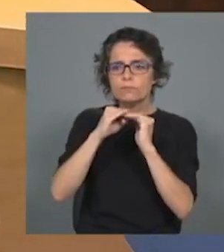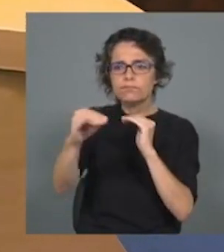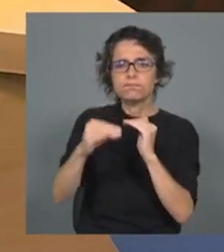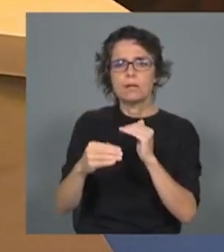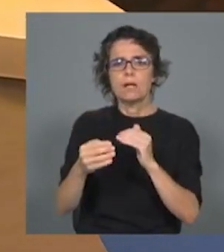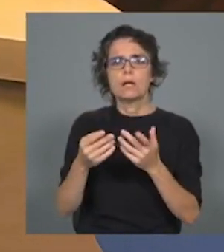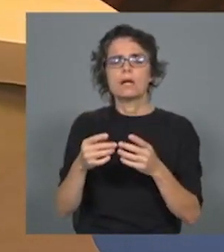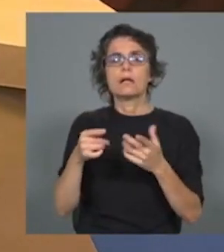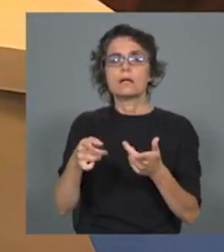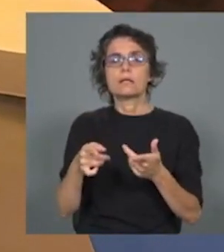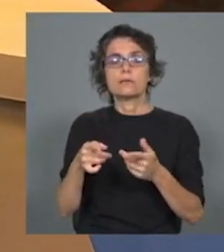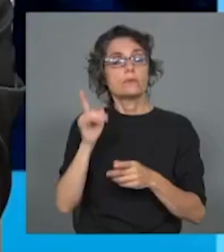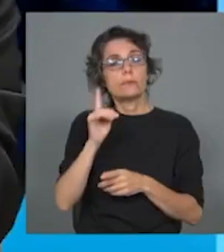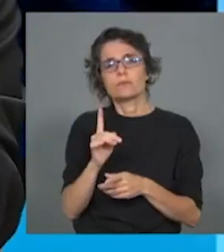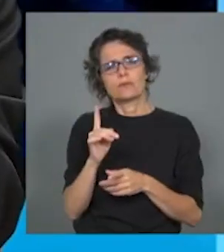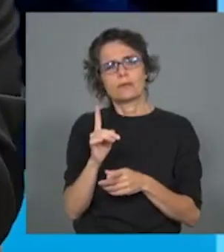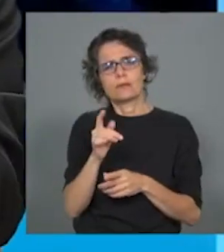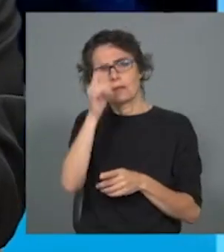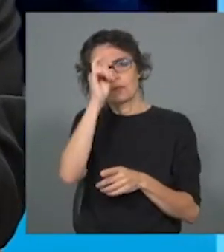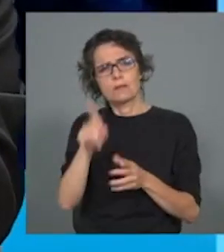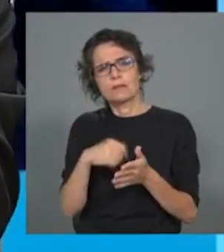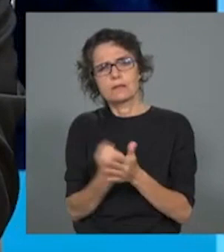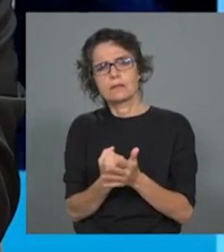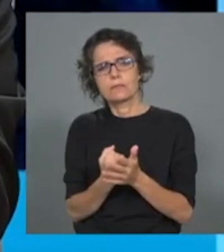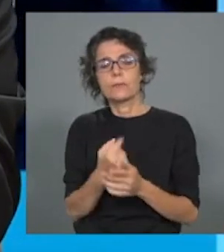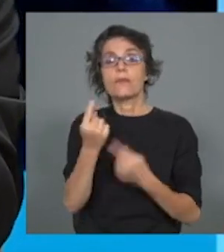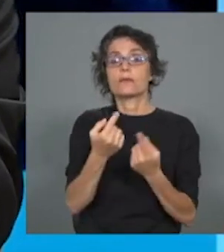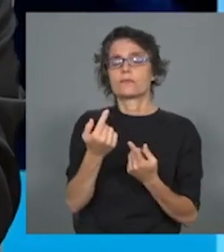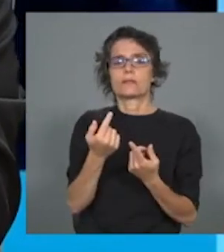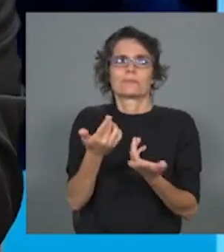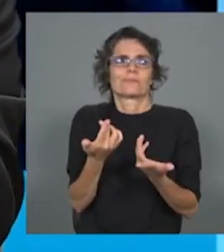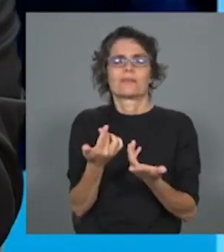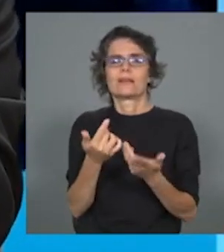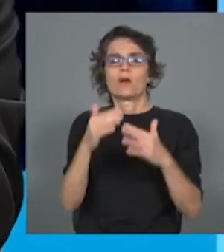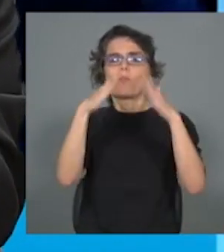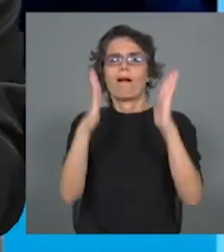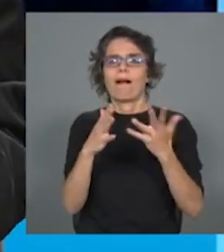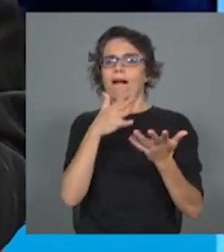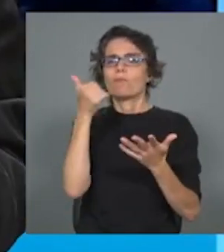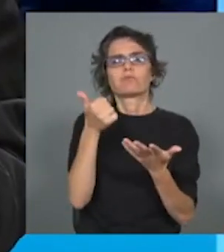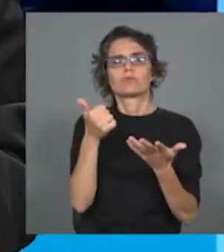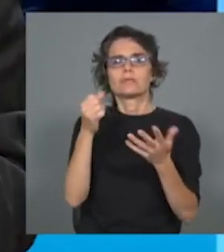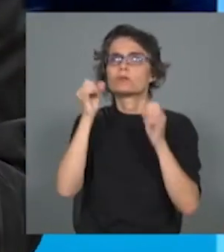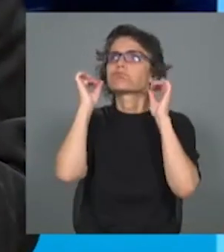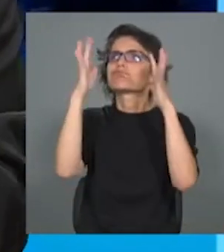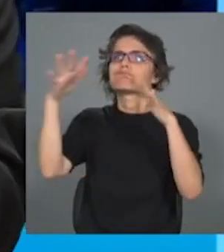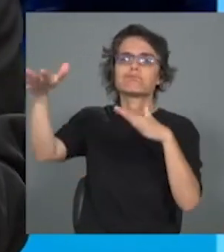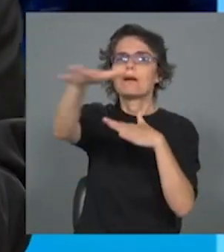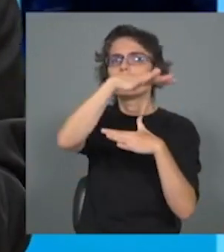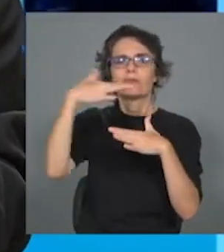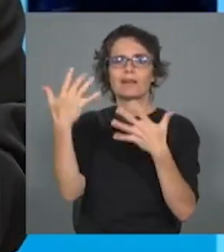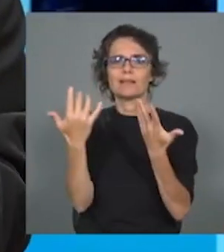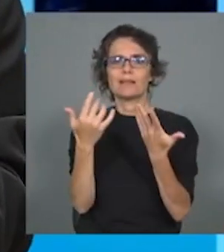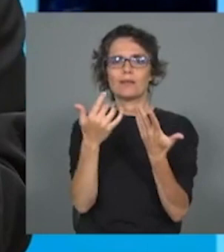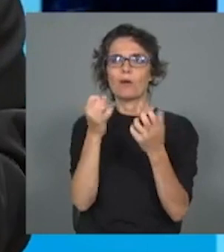distribuição da presença no território. E aí nós vemos muitas vezes, é muito bonito ter uma casa ou ter uma aldeia no meio da floresta. É muito bonito, é muito